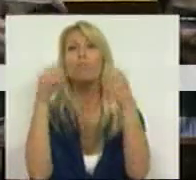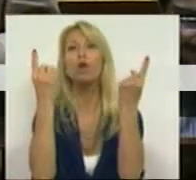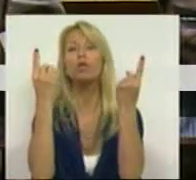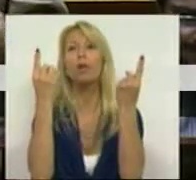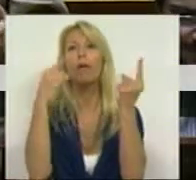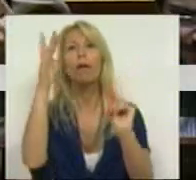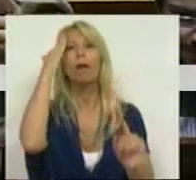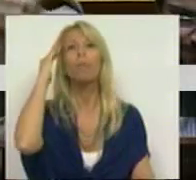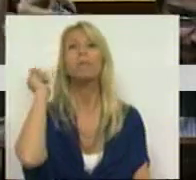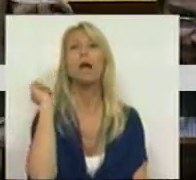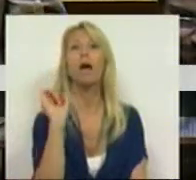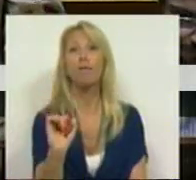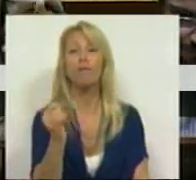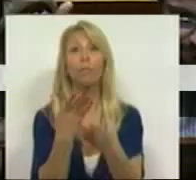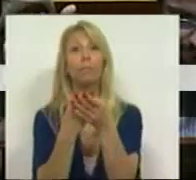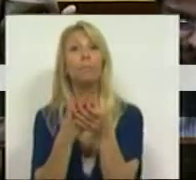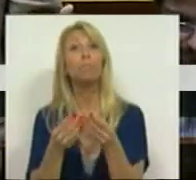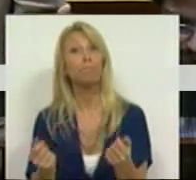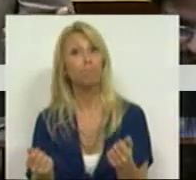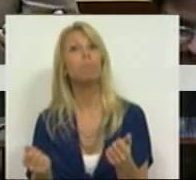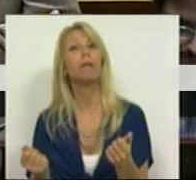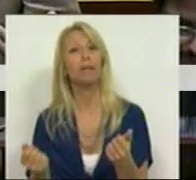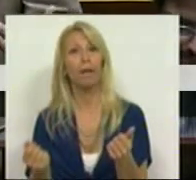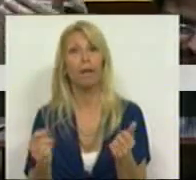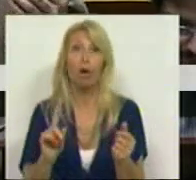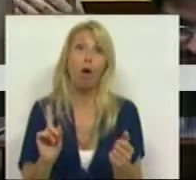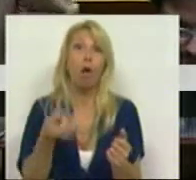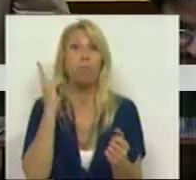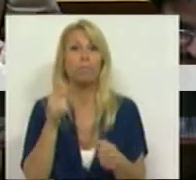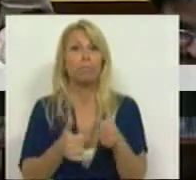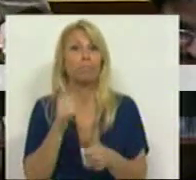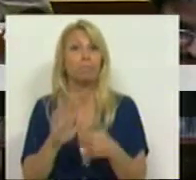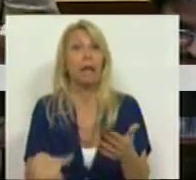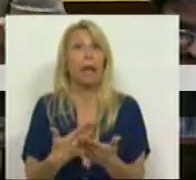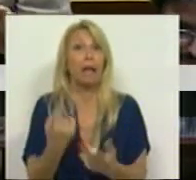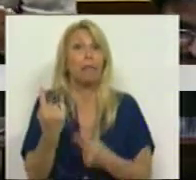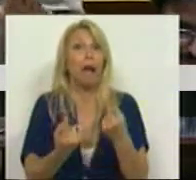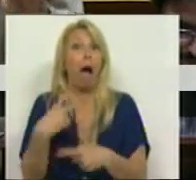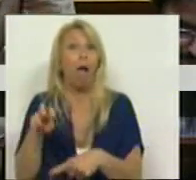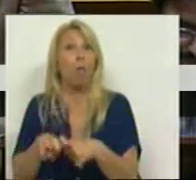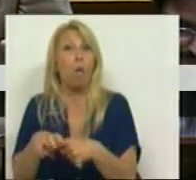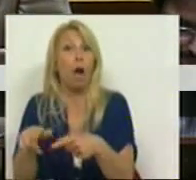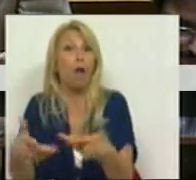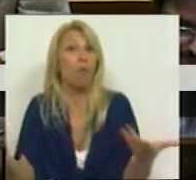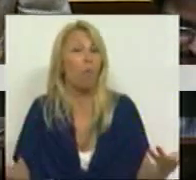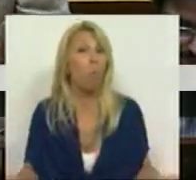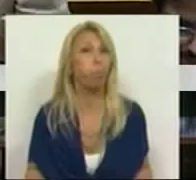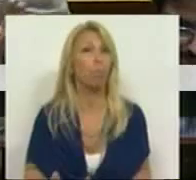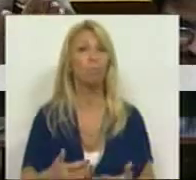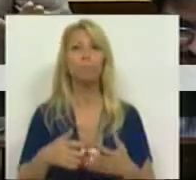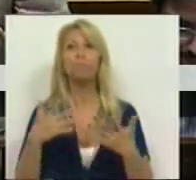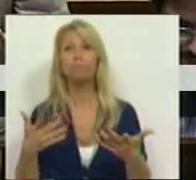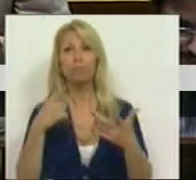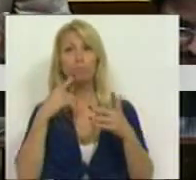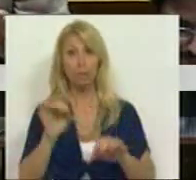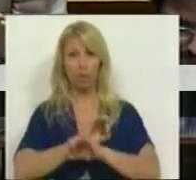sua capacidade na matéria e se calhar até ser candidato a algum cargo. Mas o que deixou bem claro é que